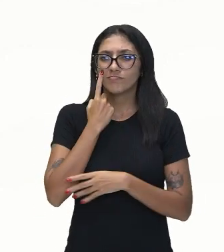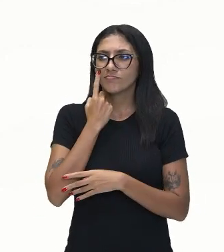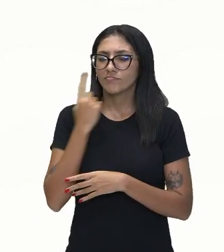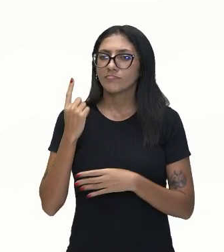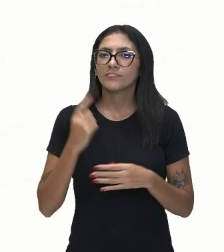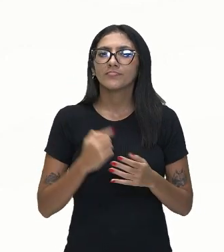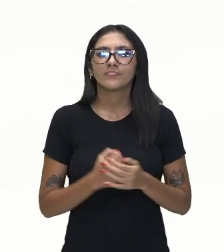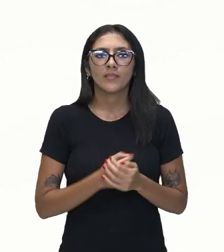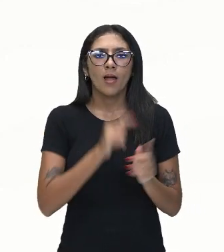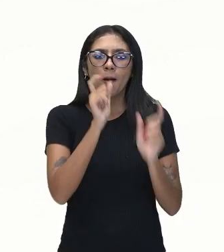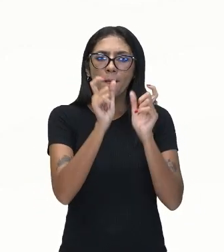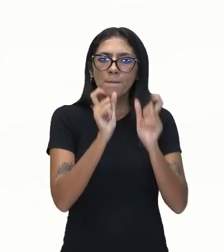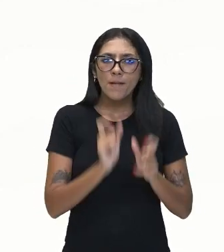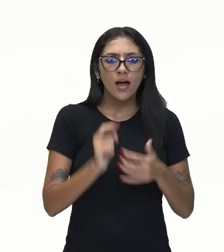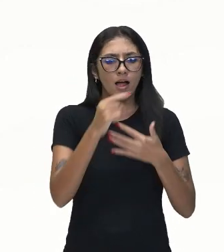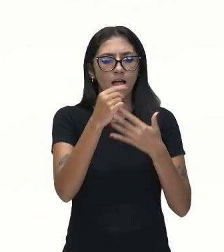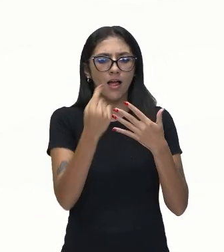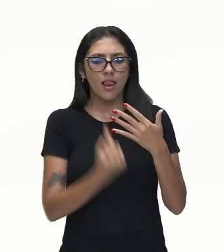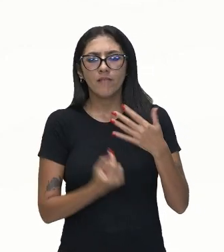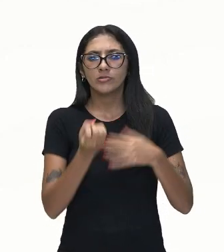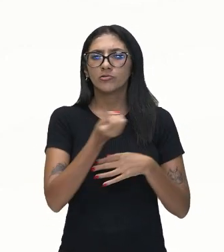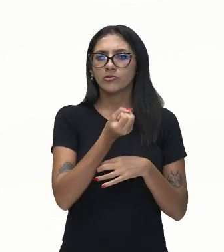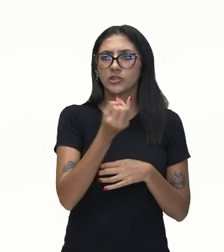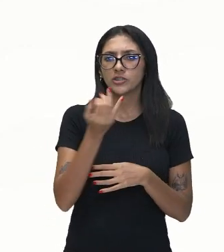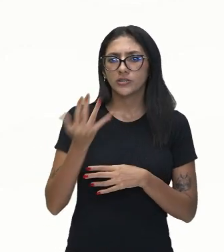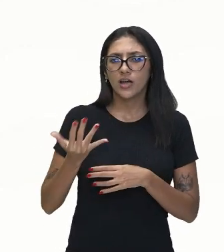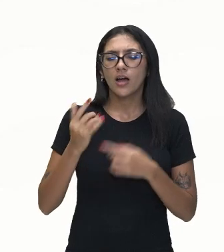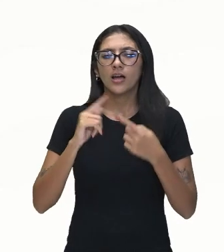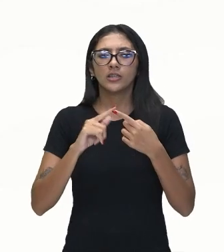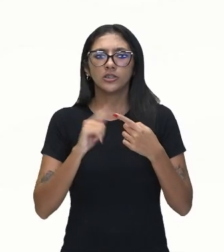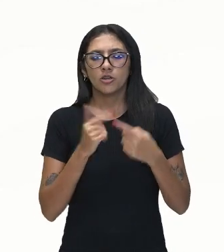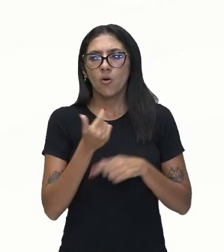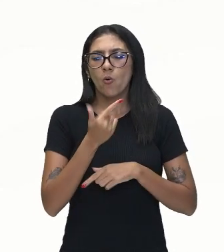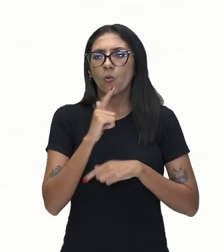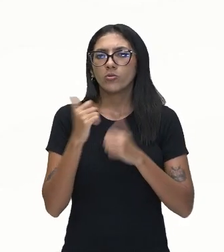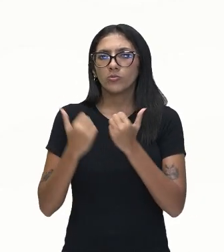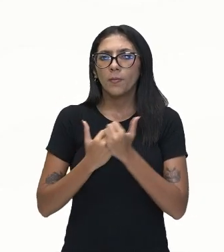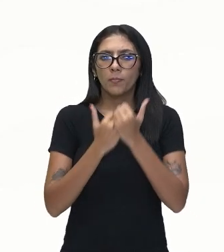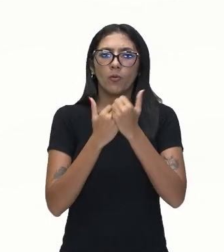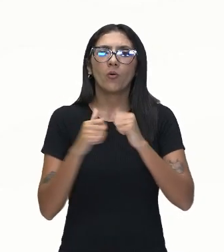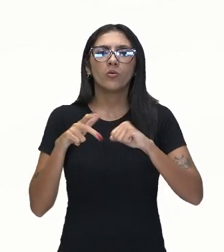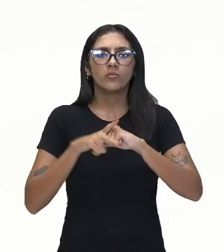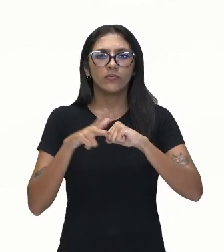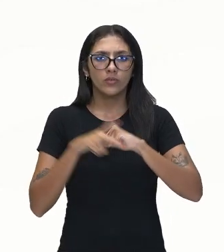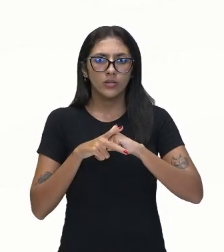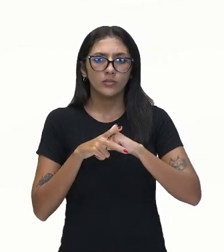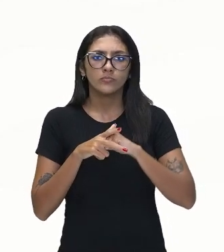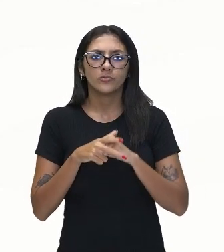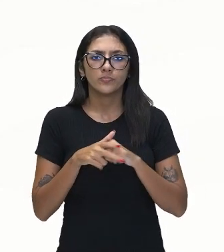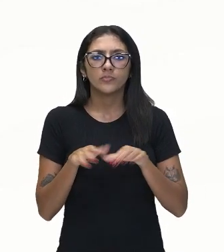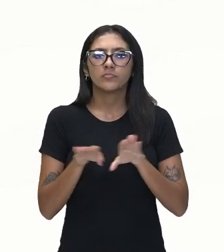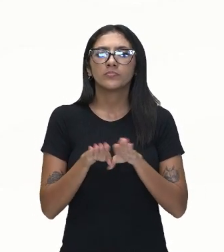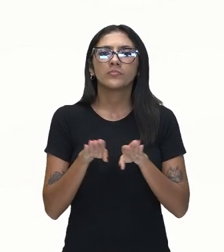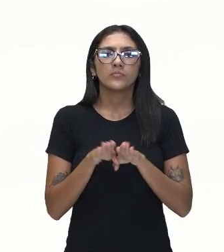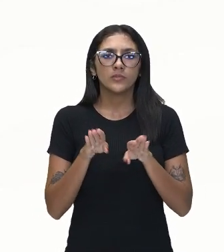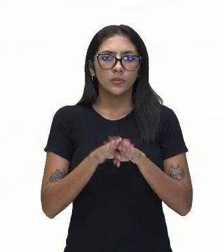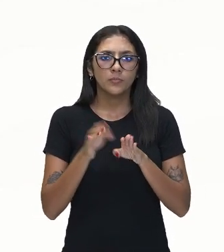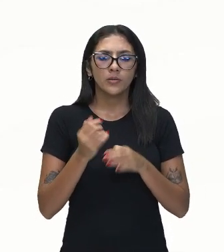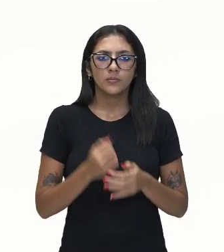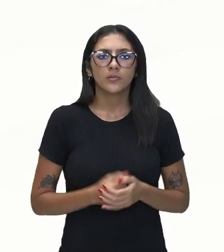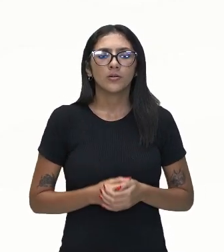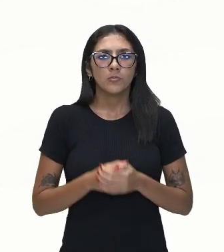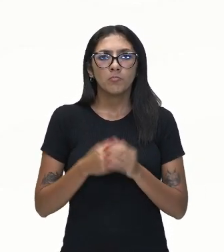o especificador no plural, para poder eu reunir, então reunir essas condições,